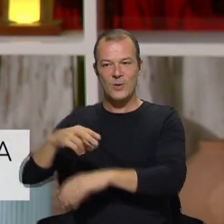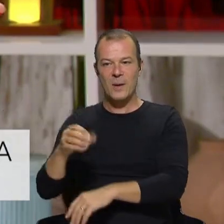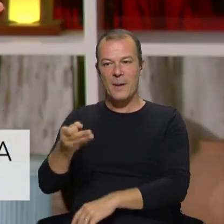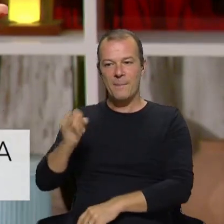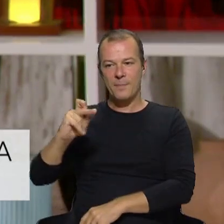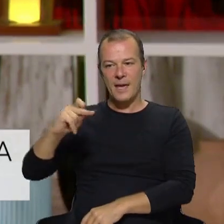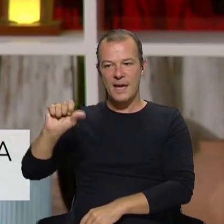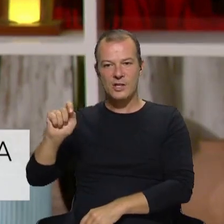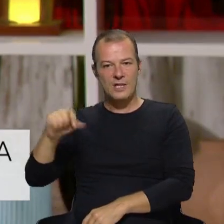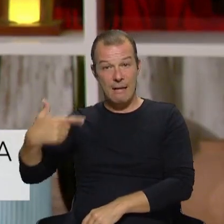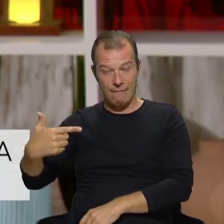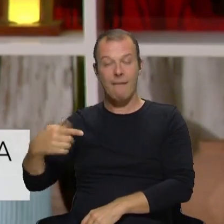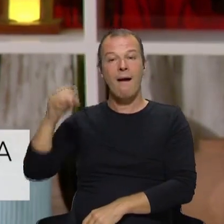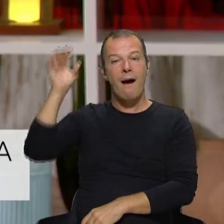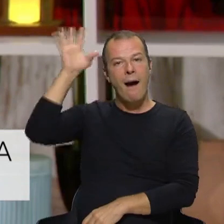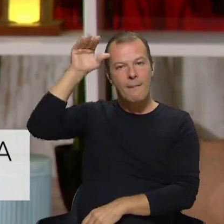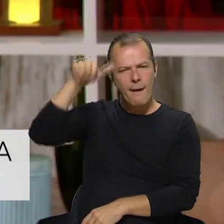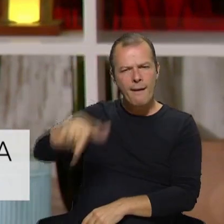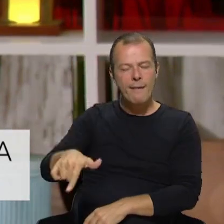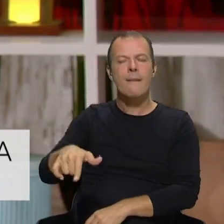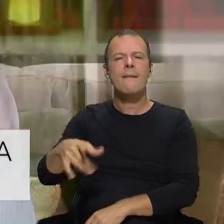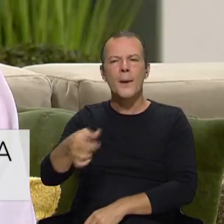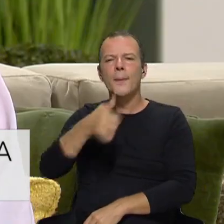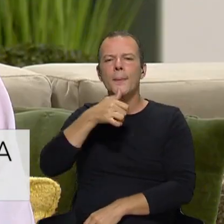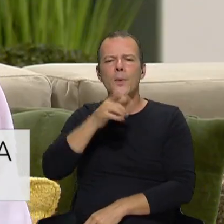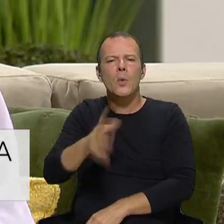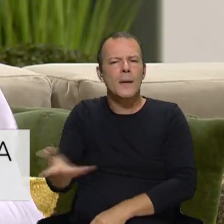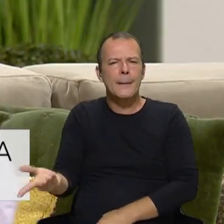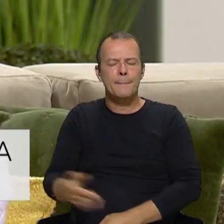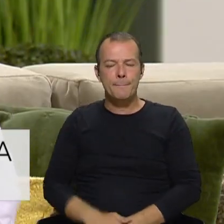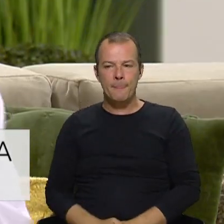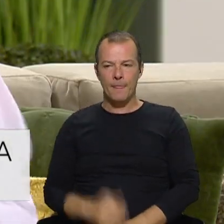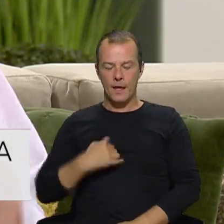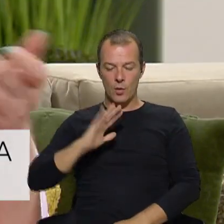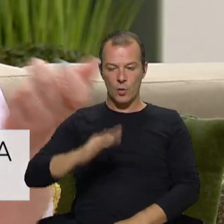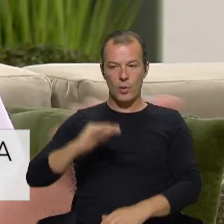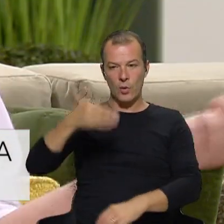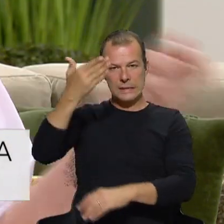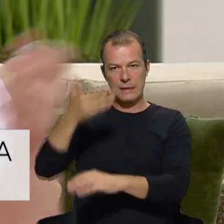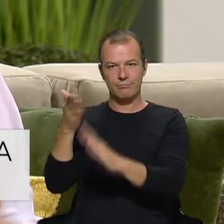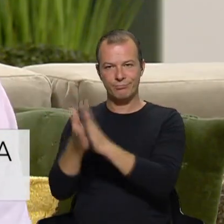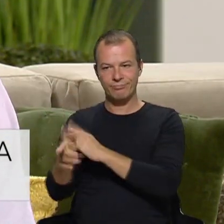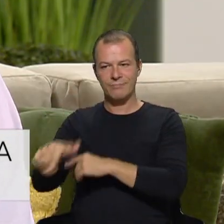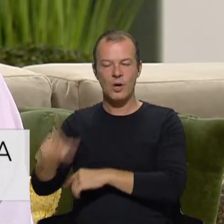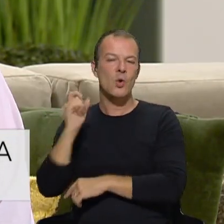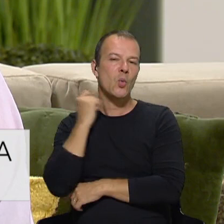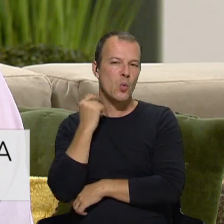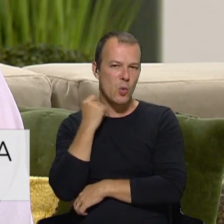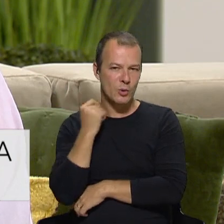Instituto de Almada, Piaget. Obviamente. Exatamente. A fazer o quê? Conta lá. Portanto, eu iniciei no Piaget o